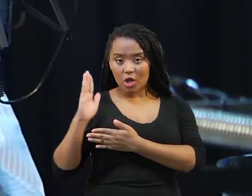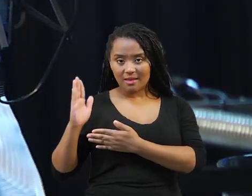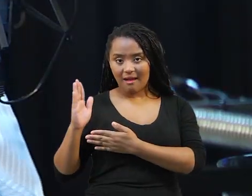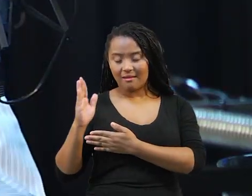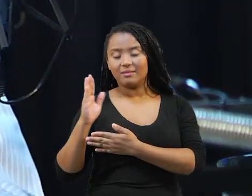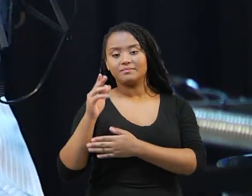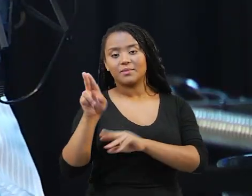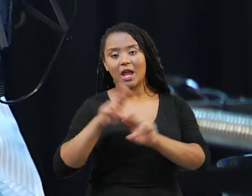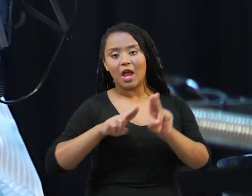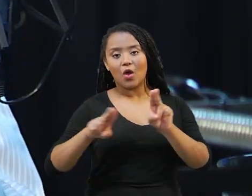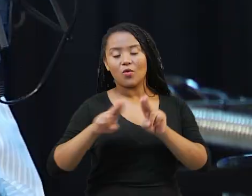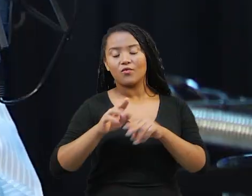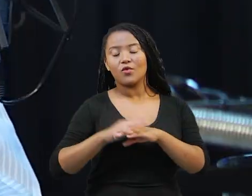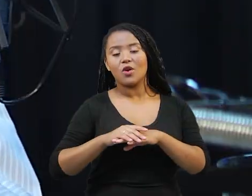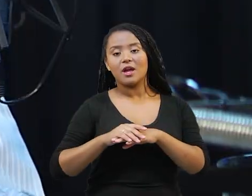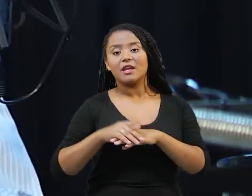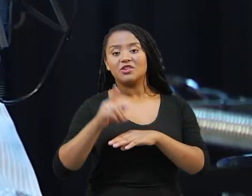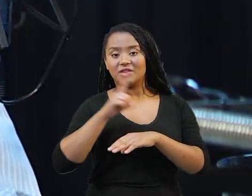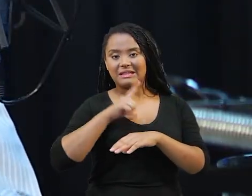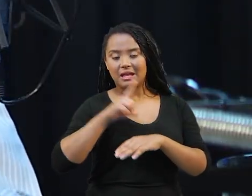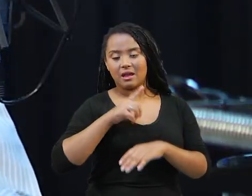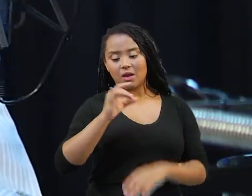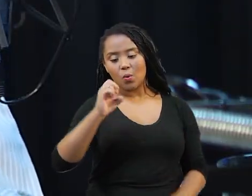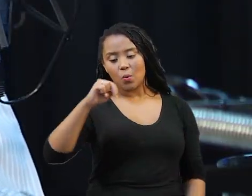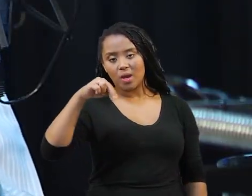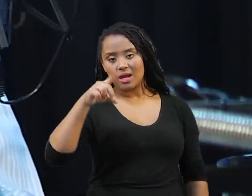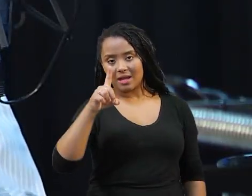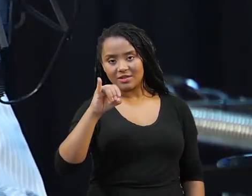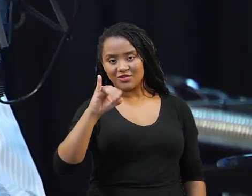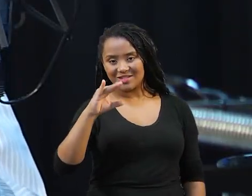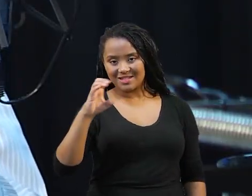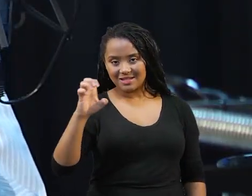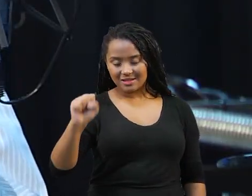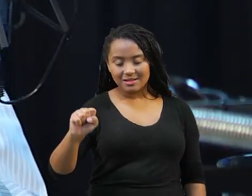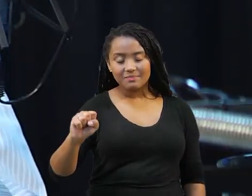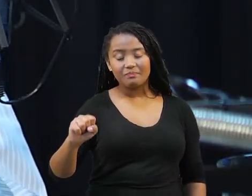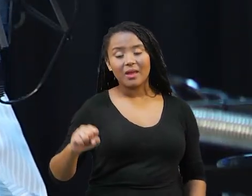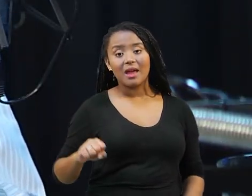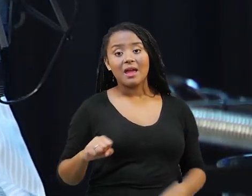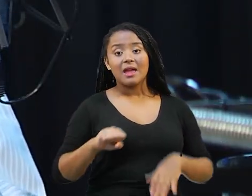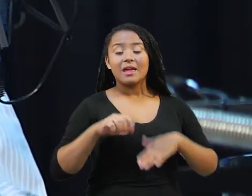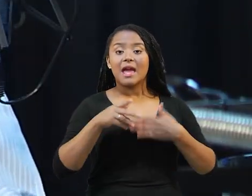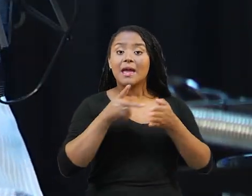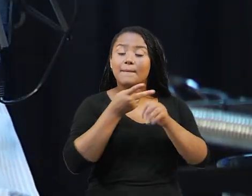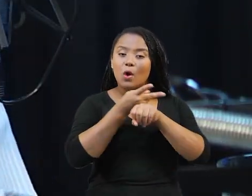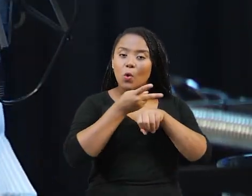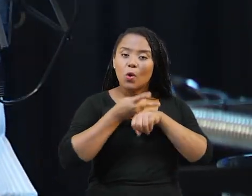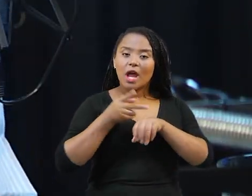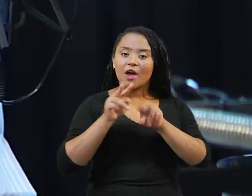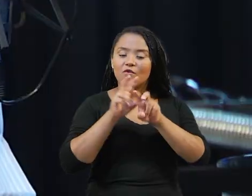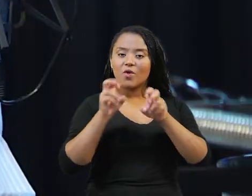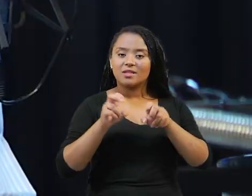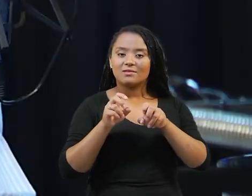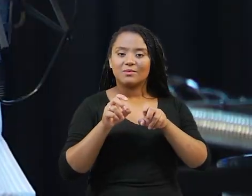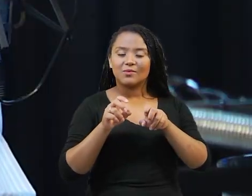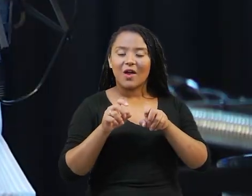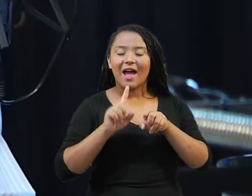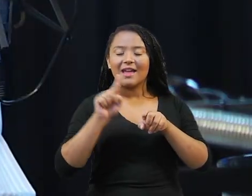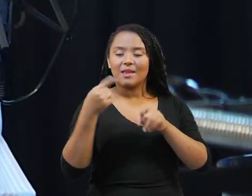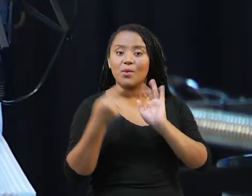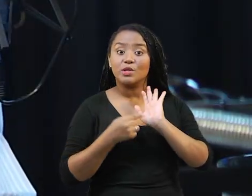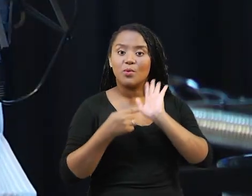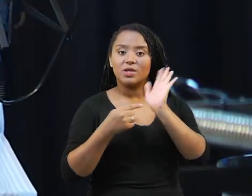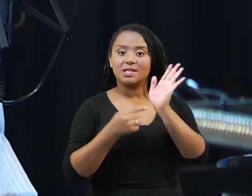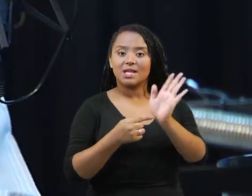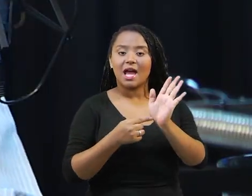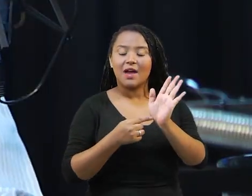a gente ia no índex procurar os assuntos no índex. E aí, o assunto mostrava qual revista que tinha publicado